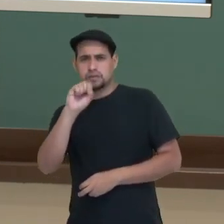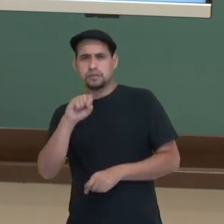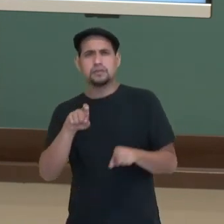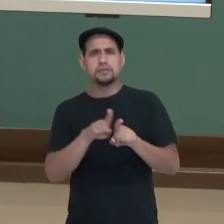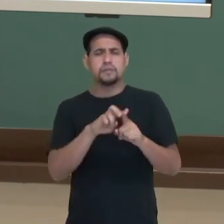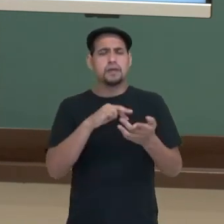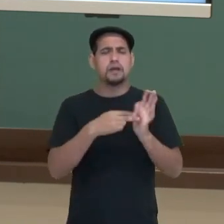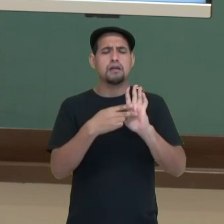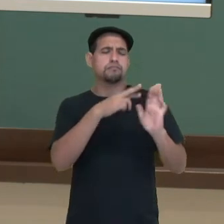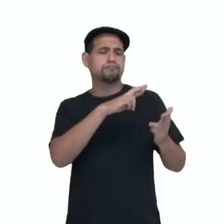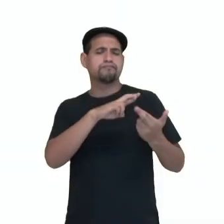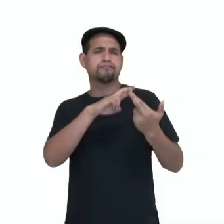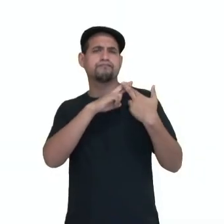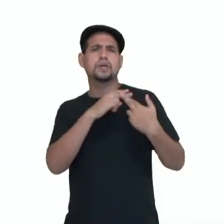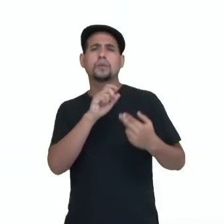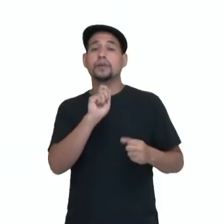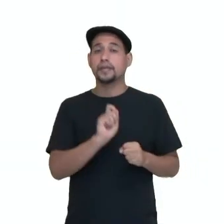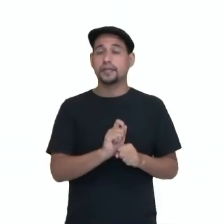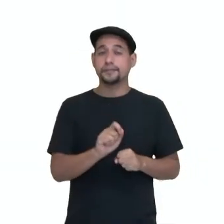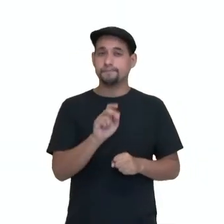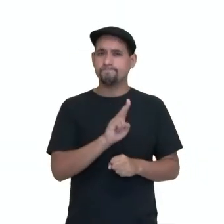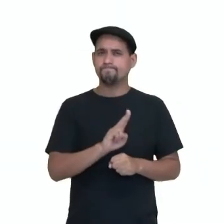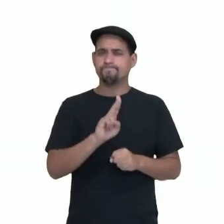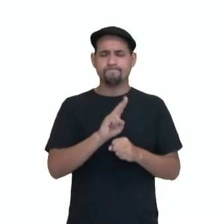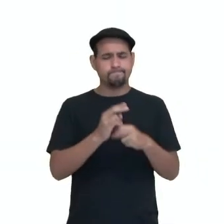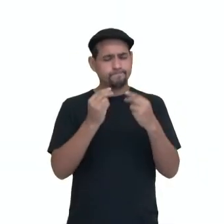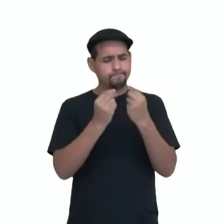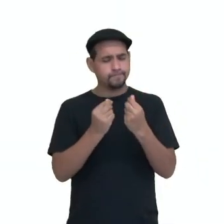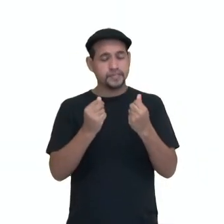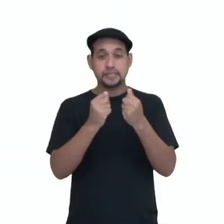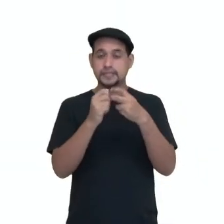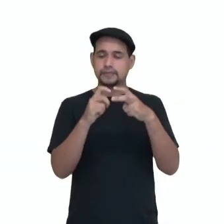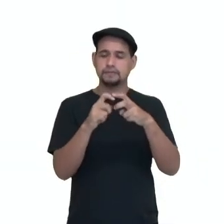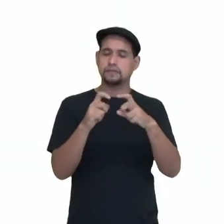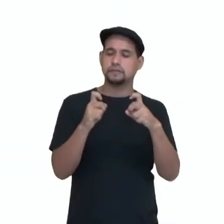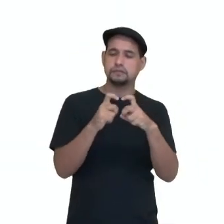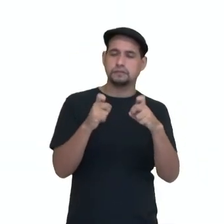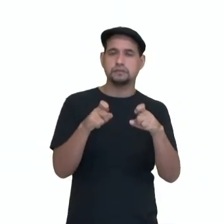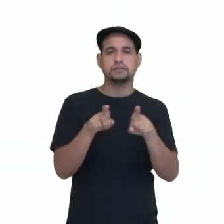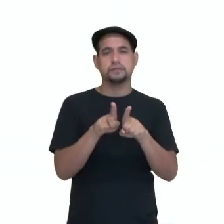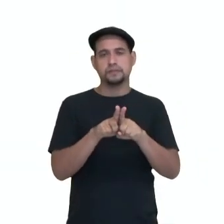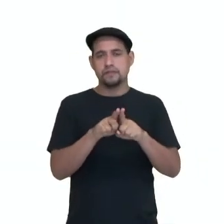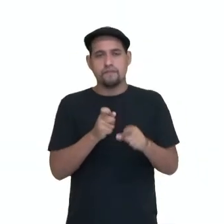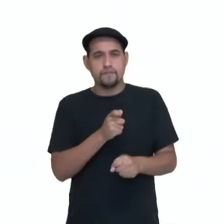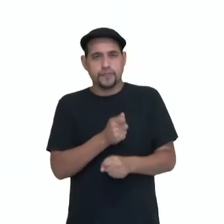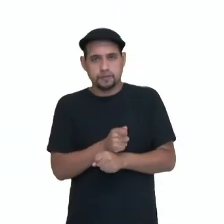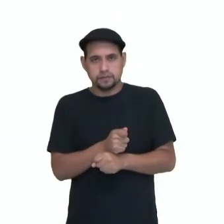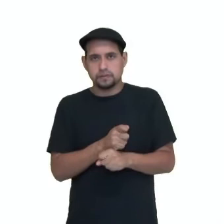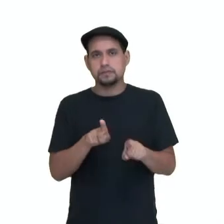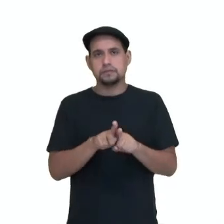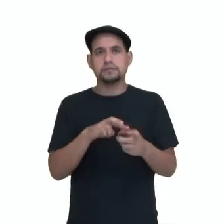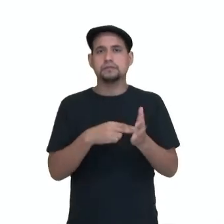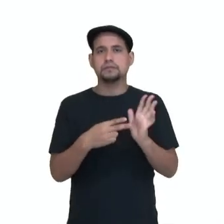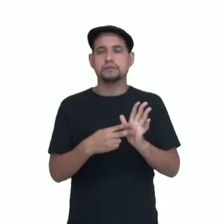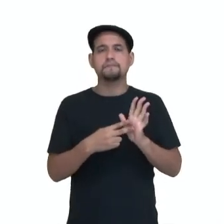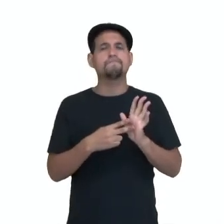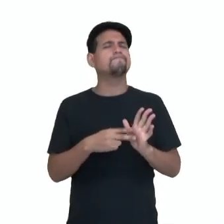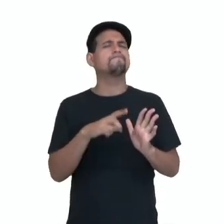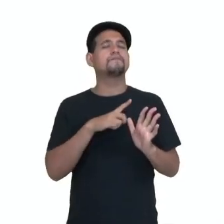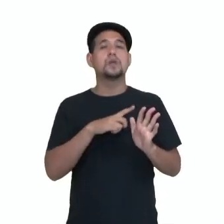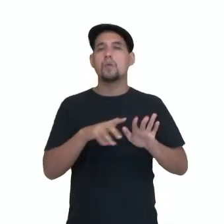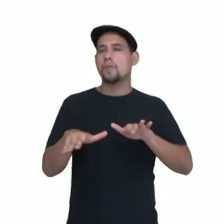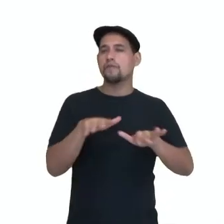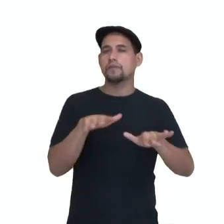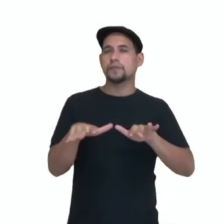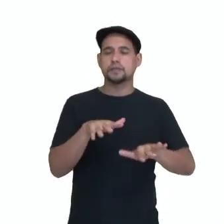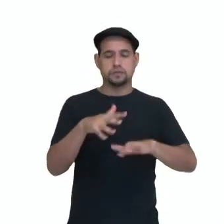ele é responsável pela extensibilidade, elasticidade e excitabilidade. E na verdade ele é responsável pelo movimento